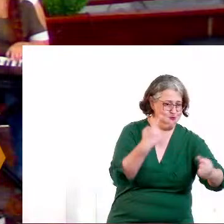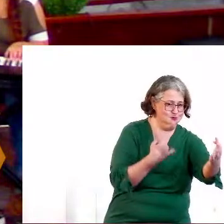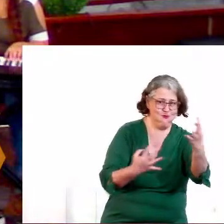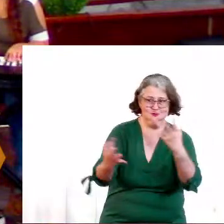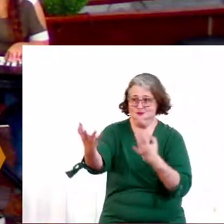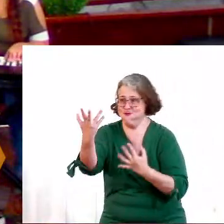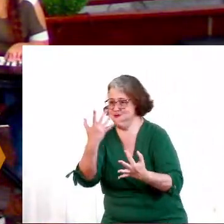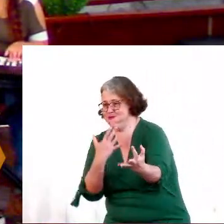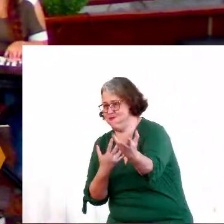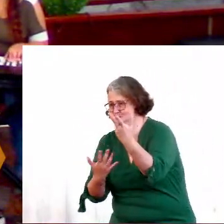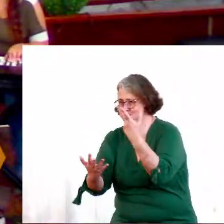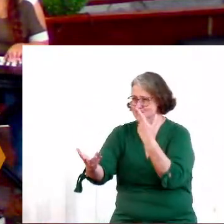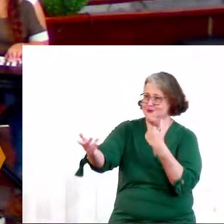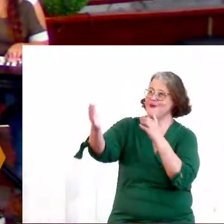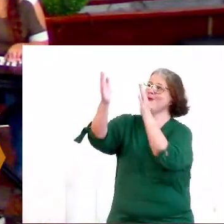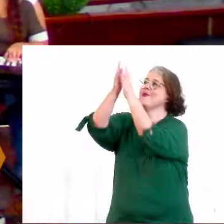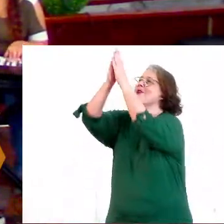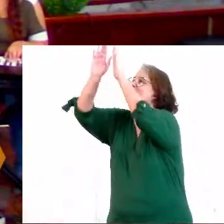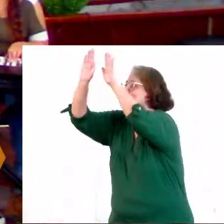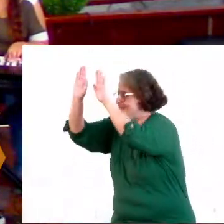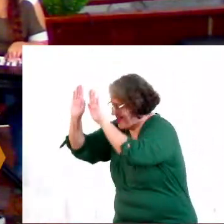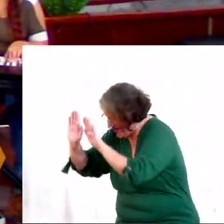te